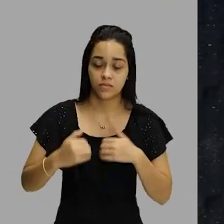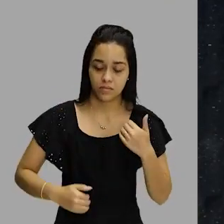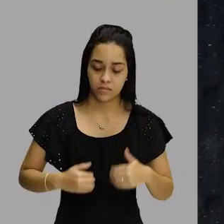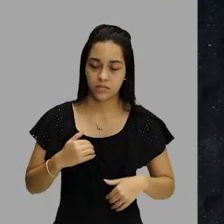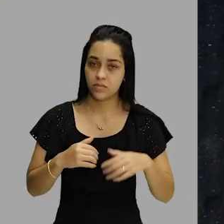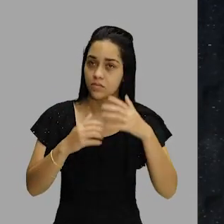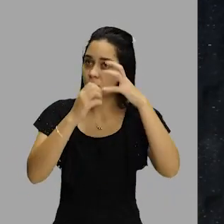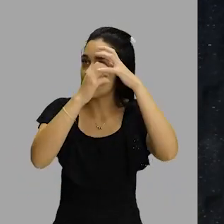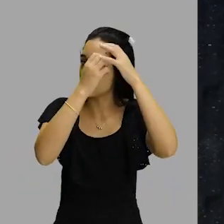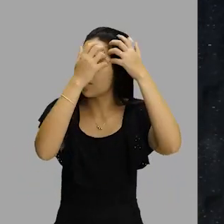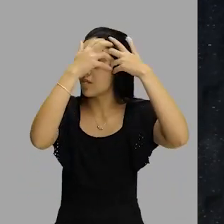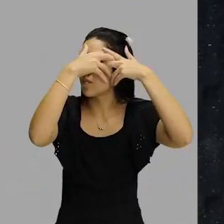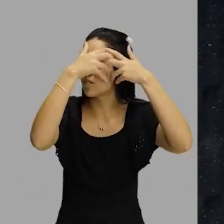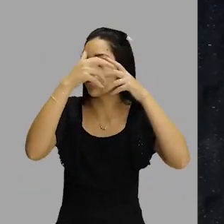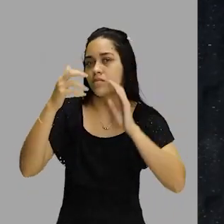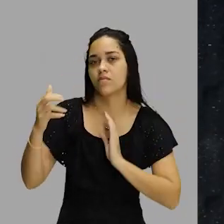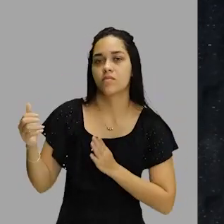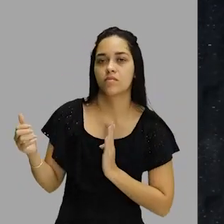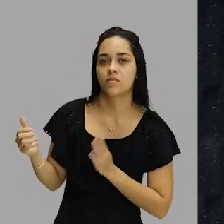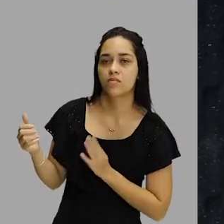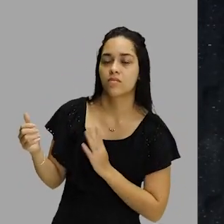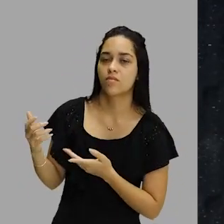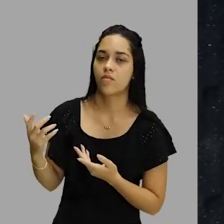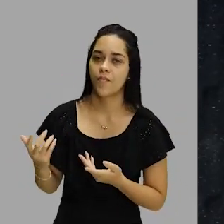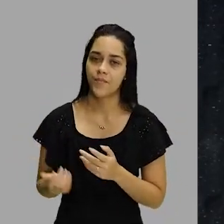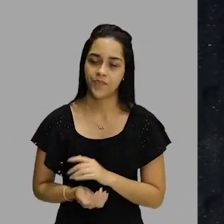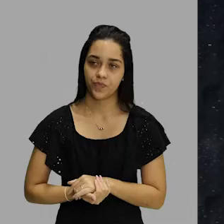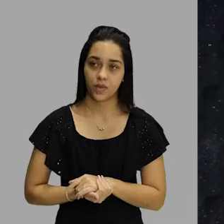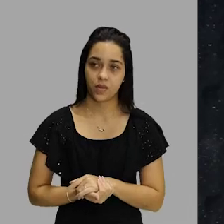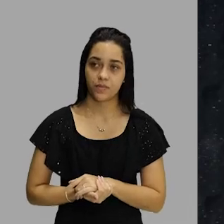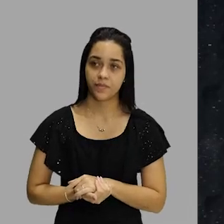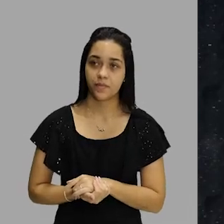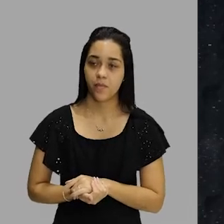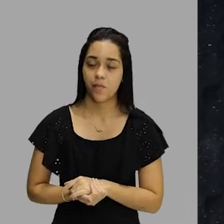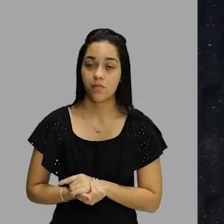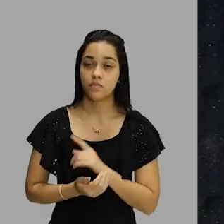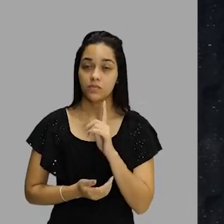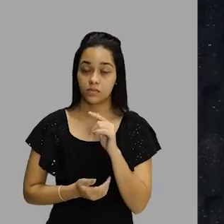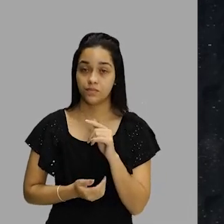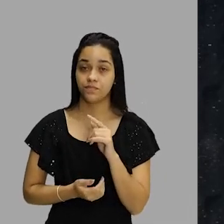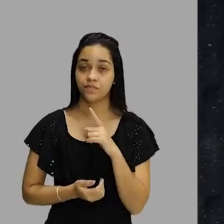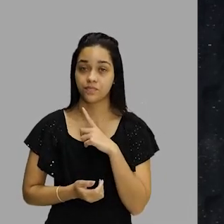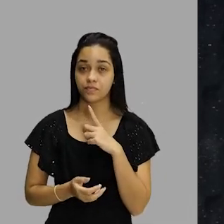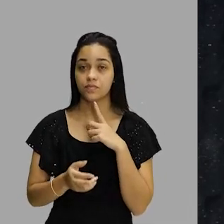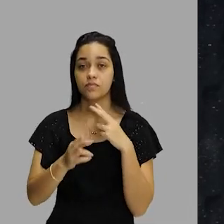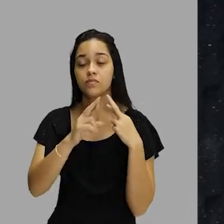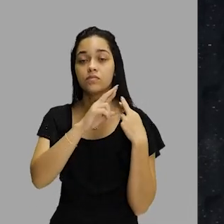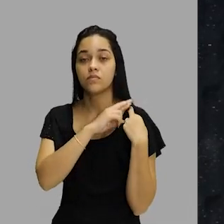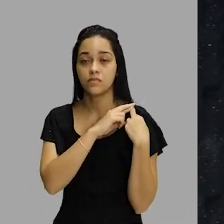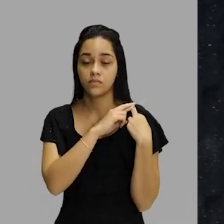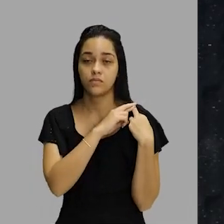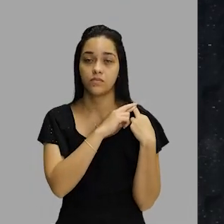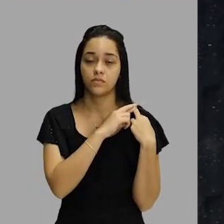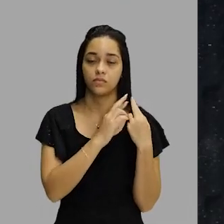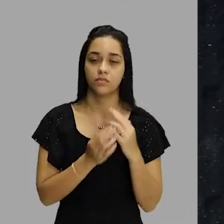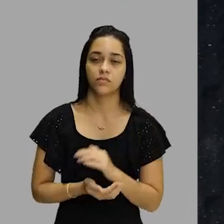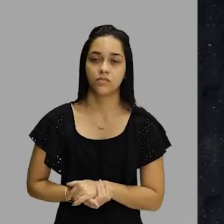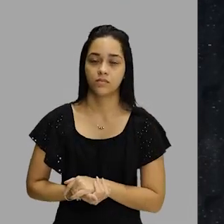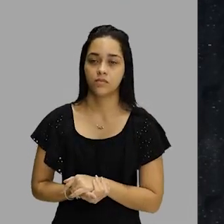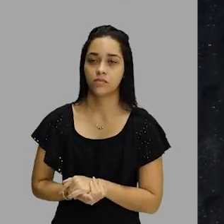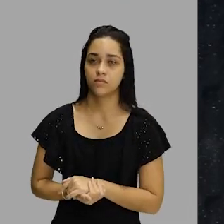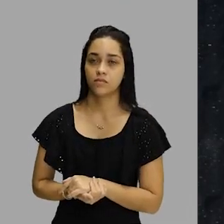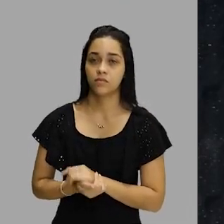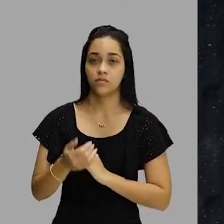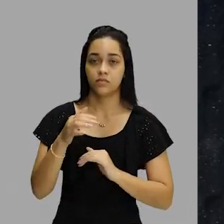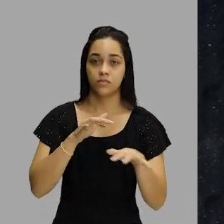como o cérebro, coração, né? Então, é uma das funções do nosso tecido muscular liso. Então,